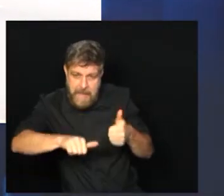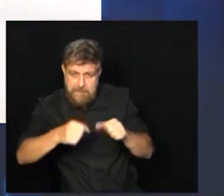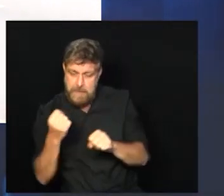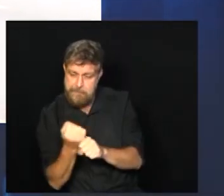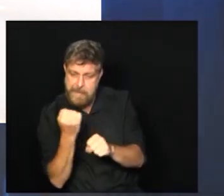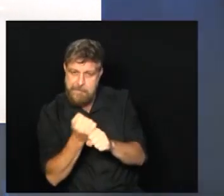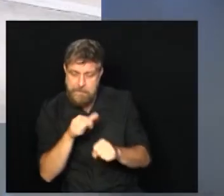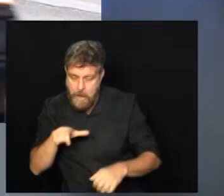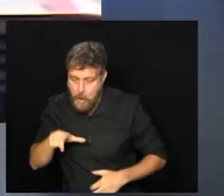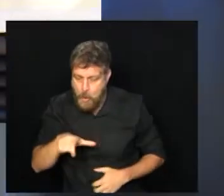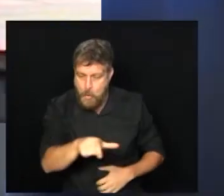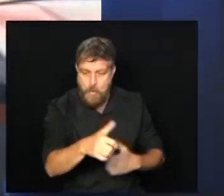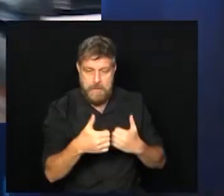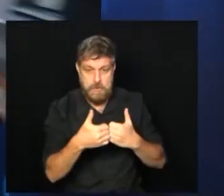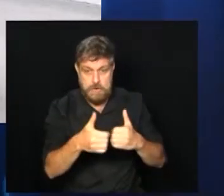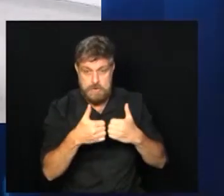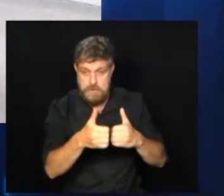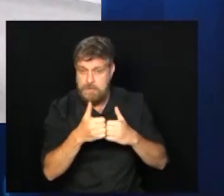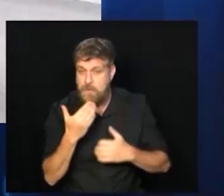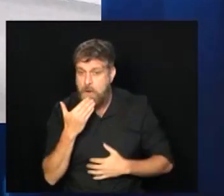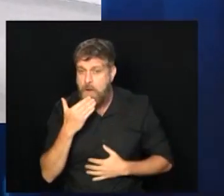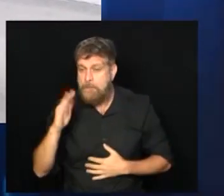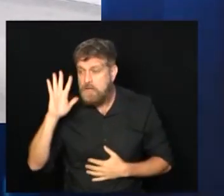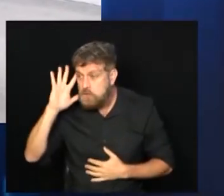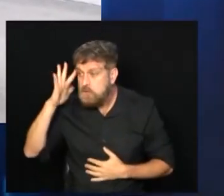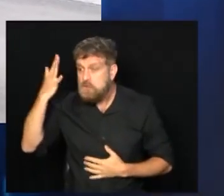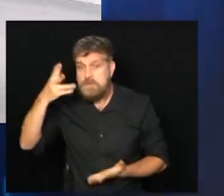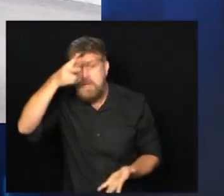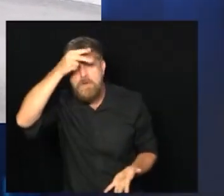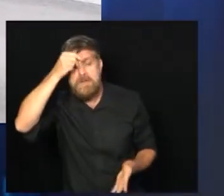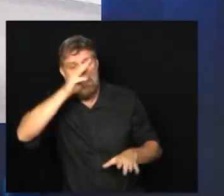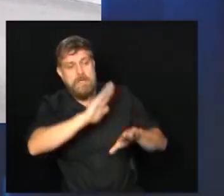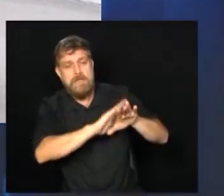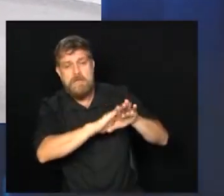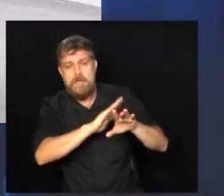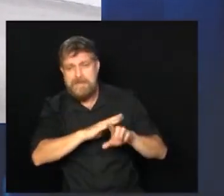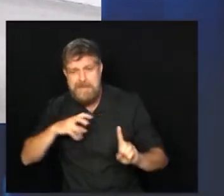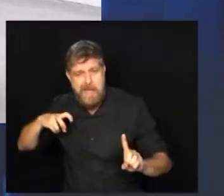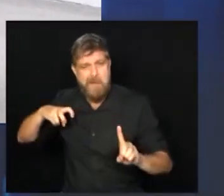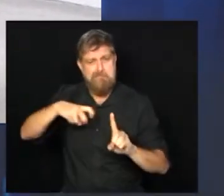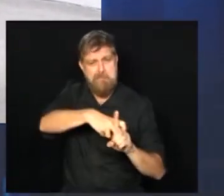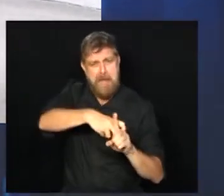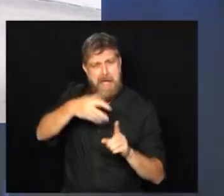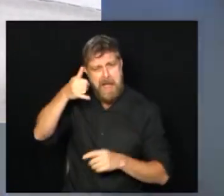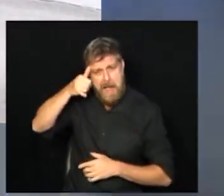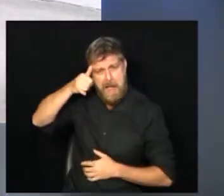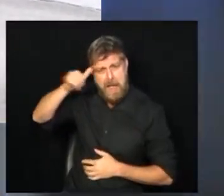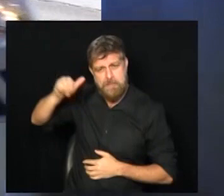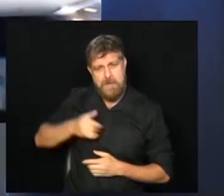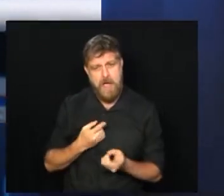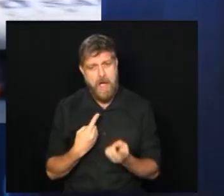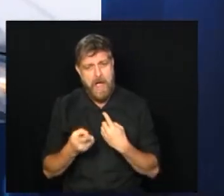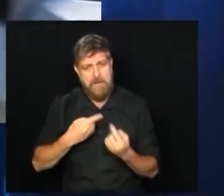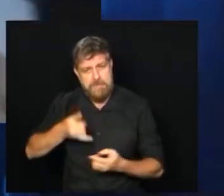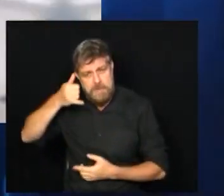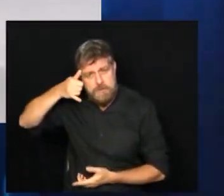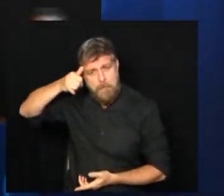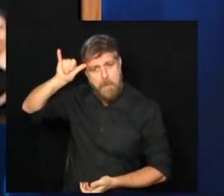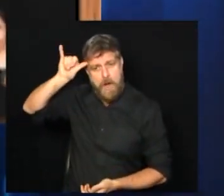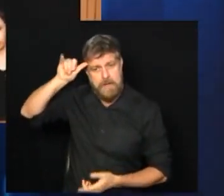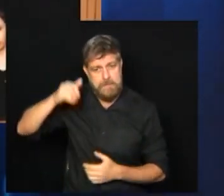das obras do BRT pede solução ao Executivo para evitar novos acidentes na Avenida John Boy